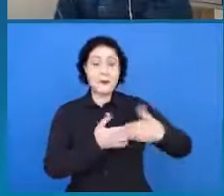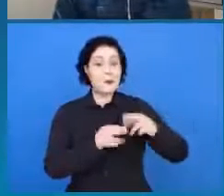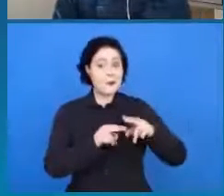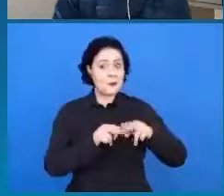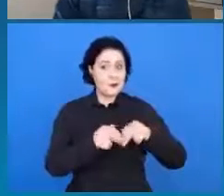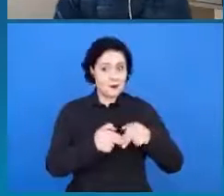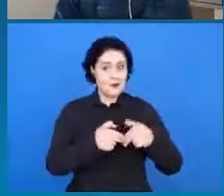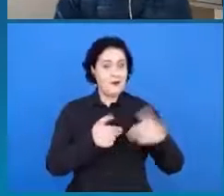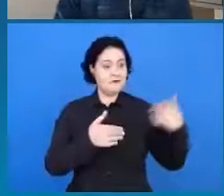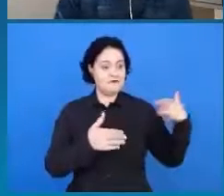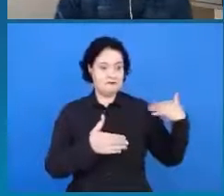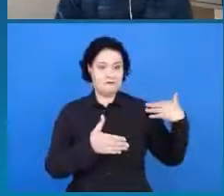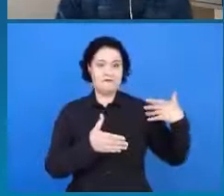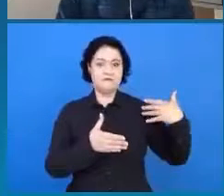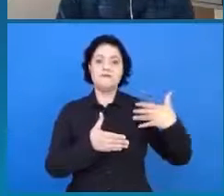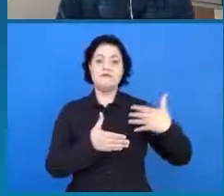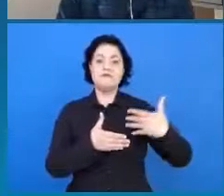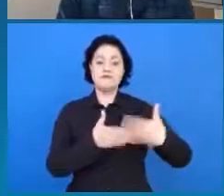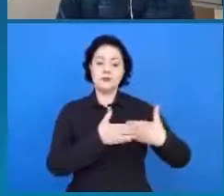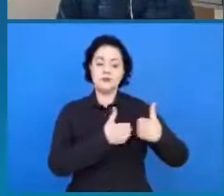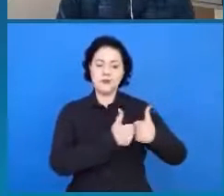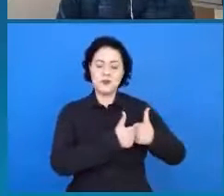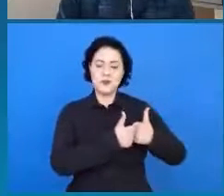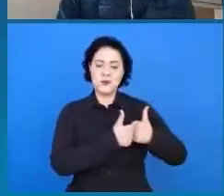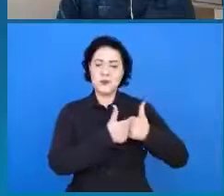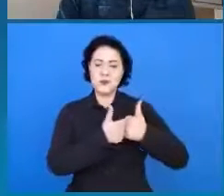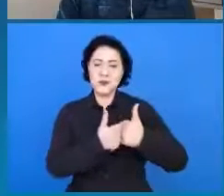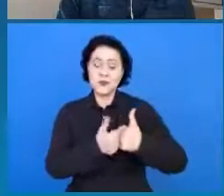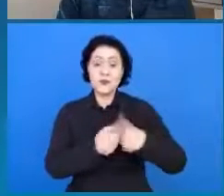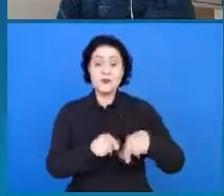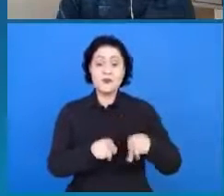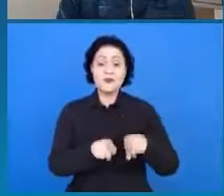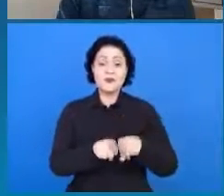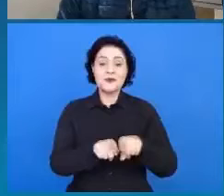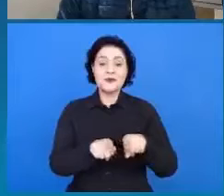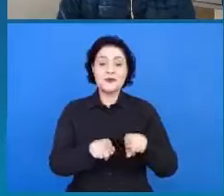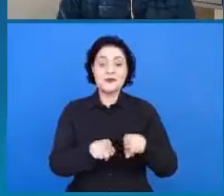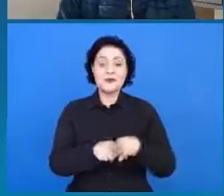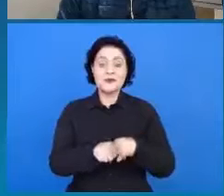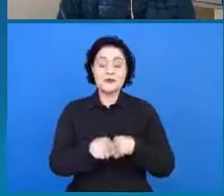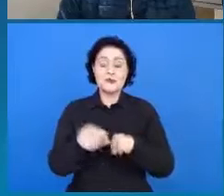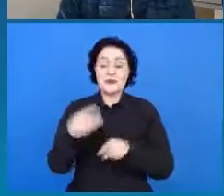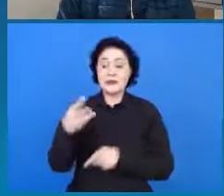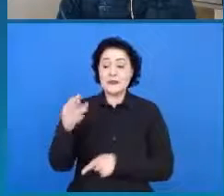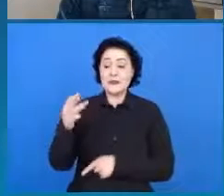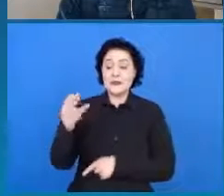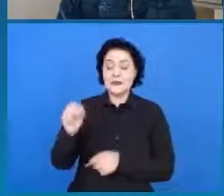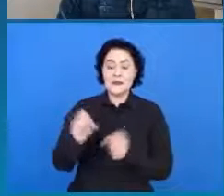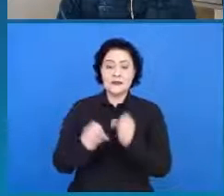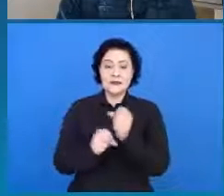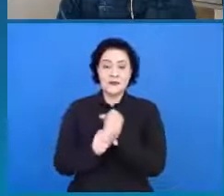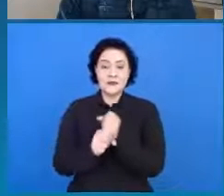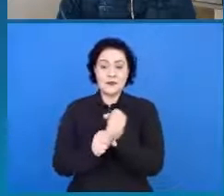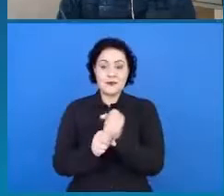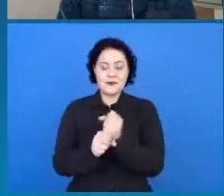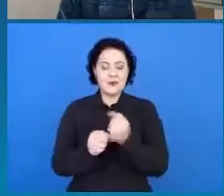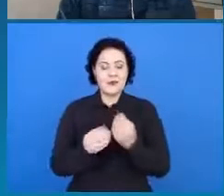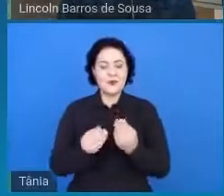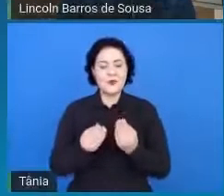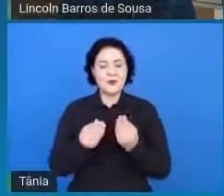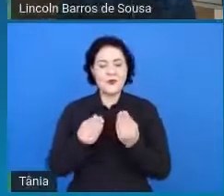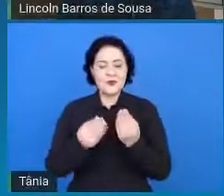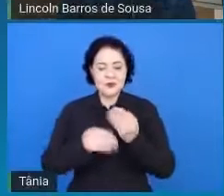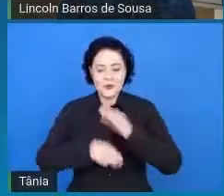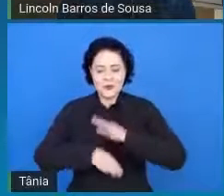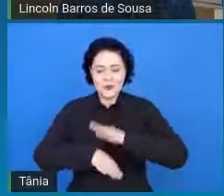uma caminhada que vimos acompanhando e ao longo dessas três décadas vimos como Momento